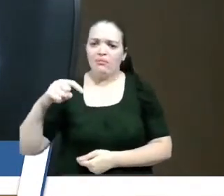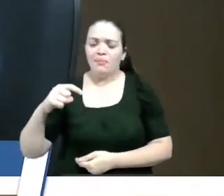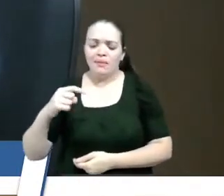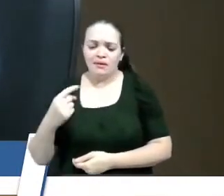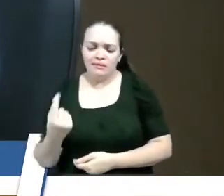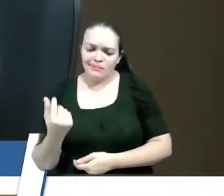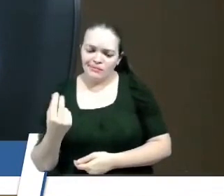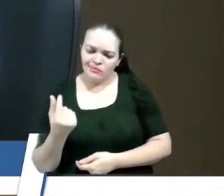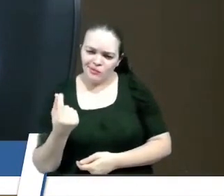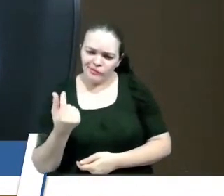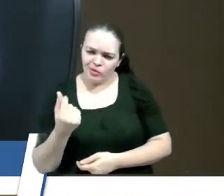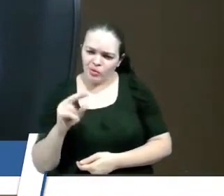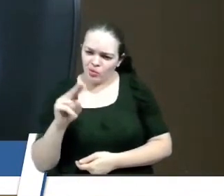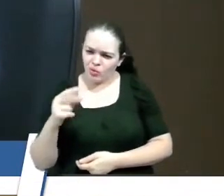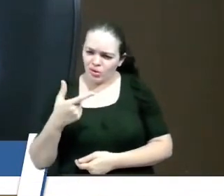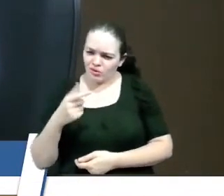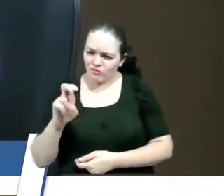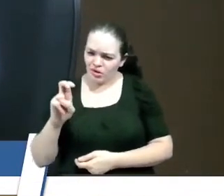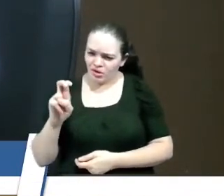gasto, 25...